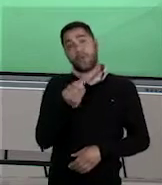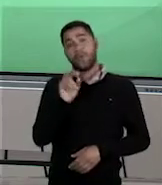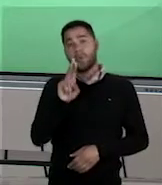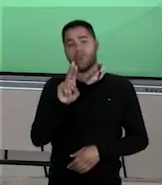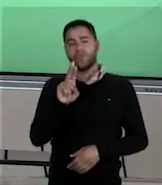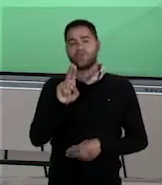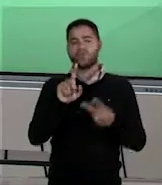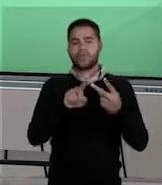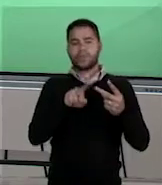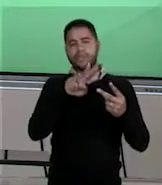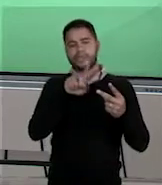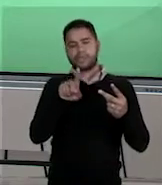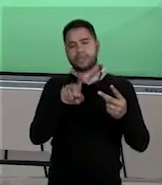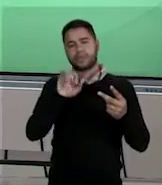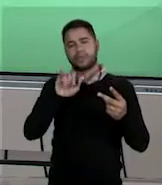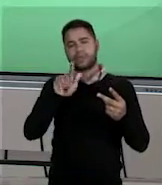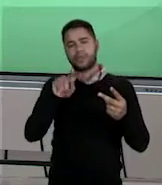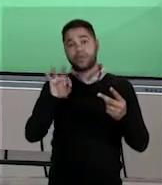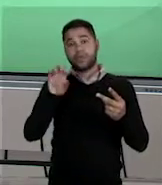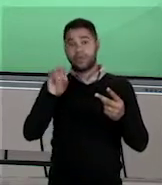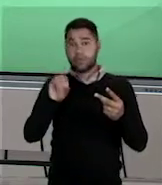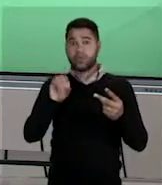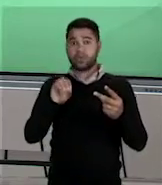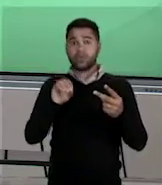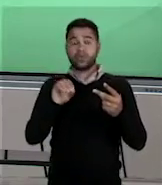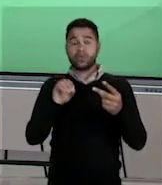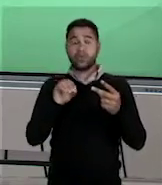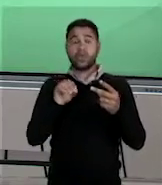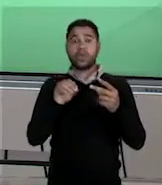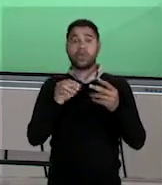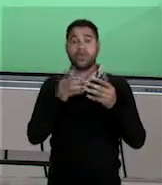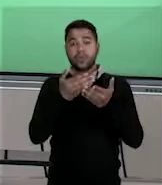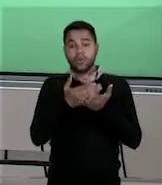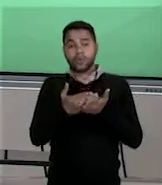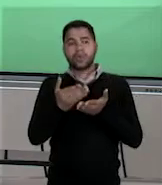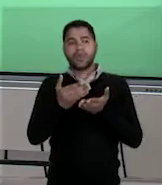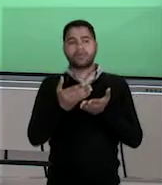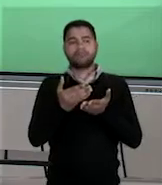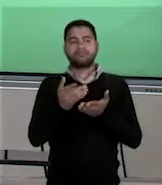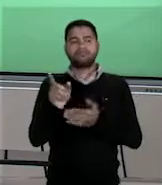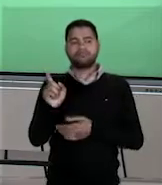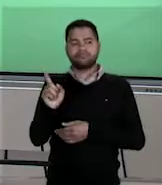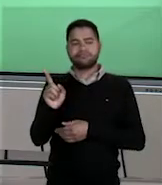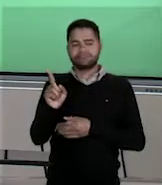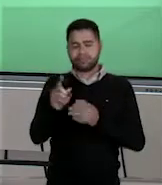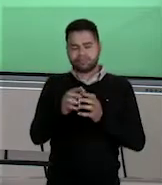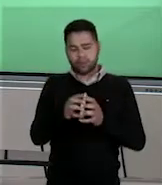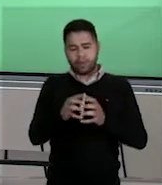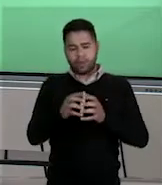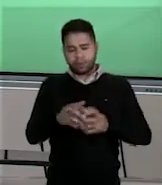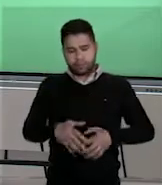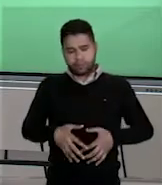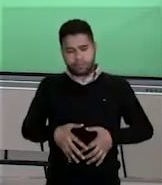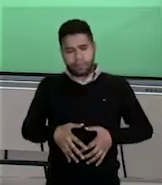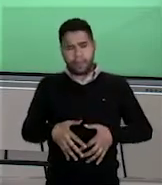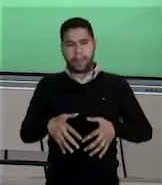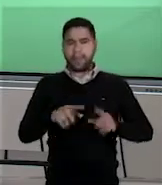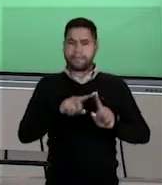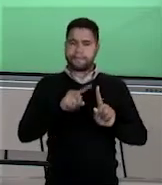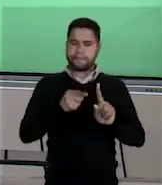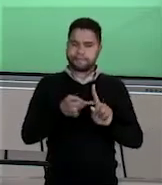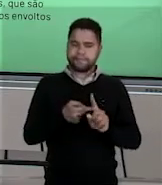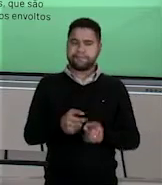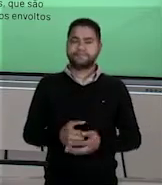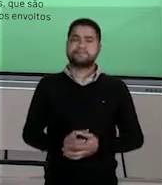vai começar o processo de divisões celulares e virá a se formar um embrião, certo?